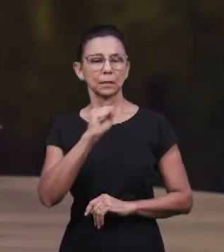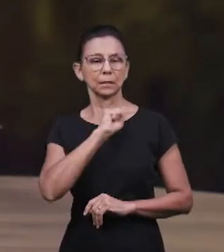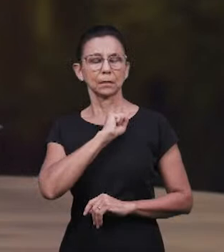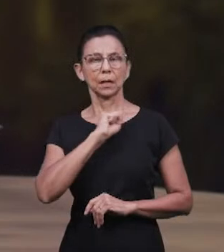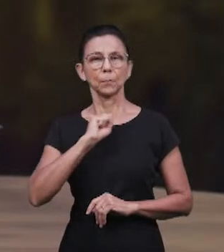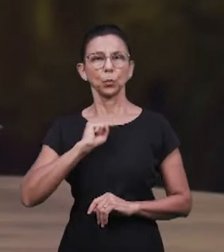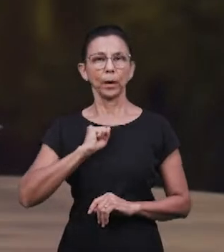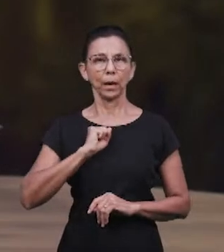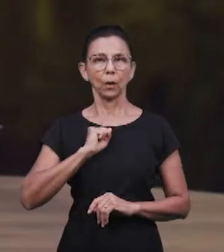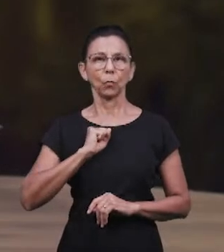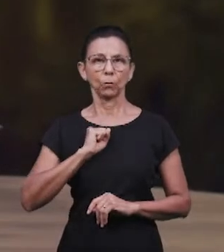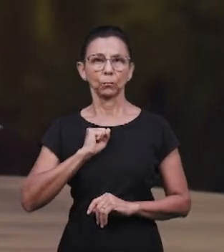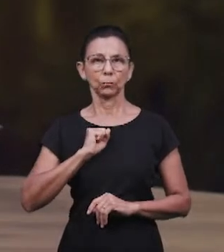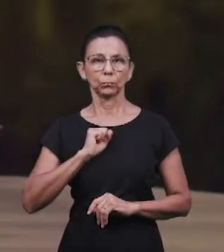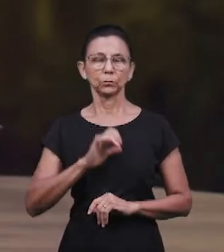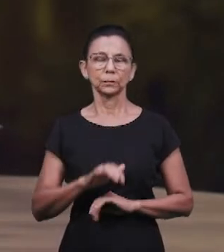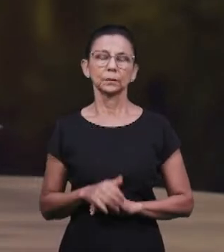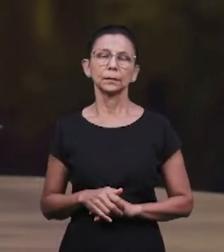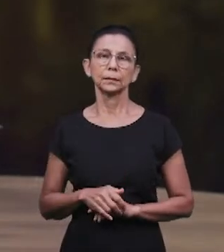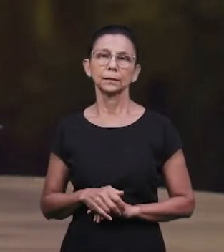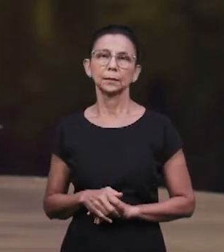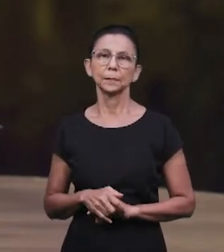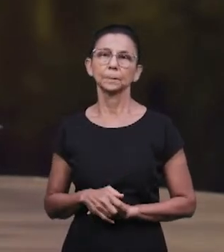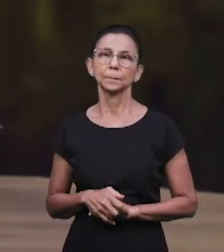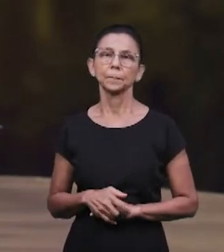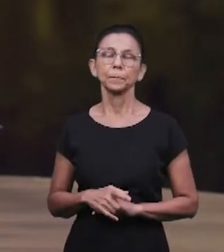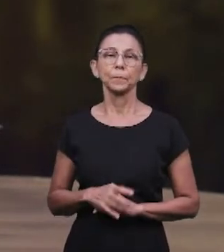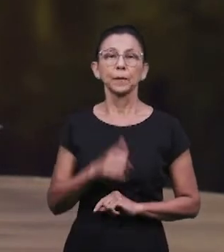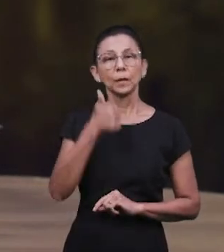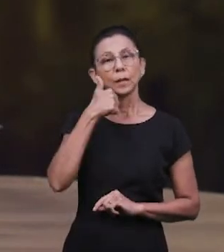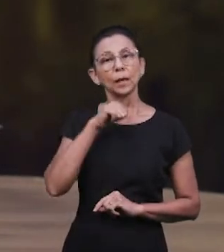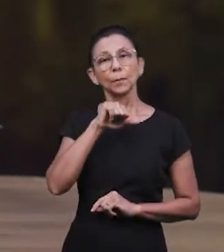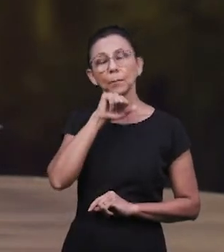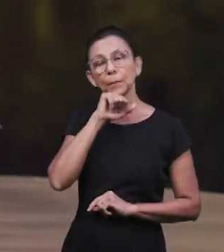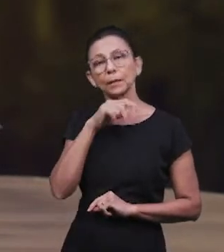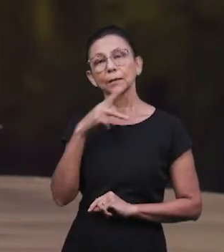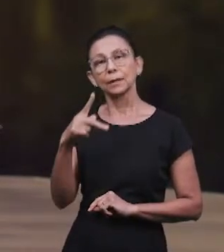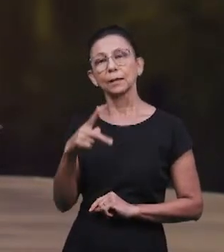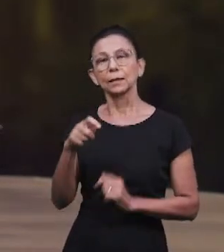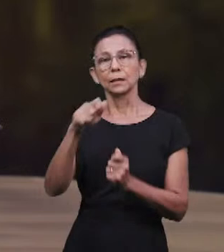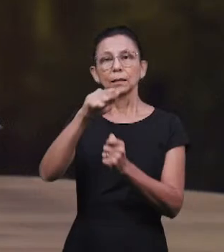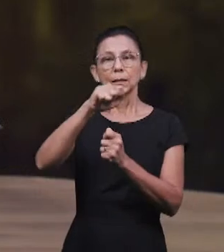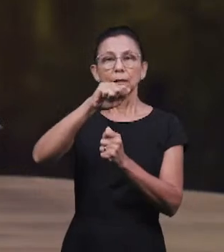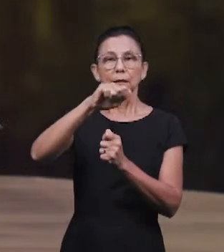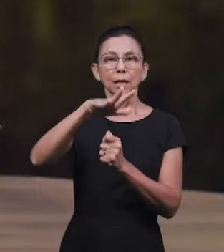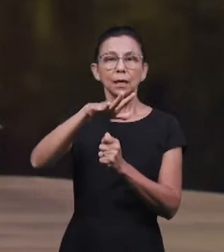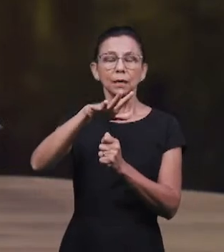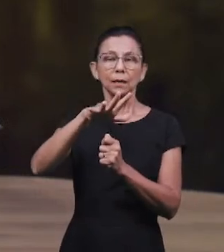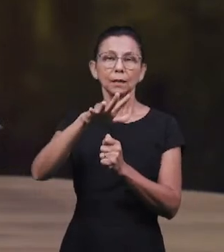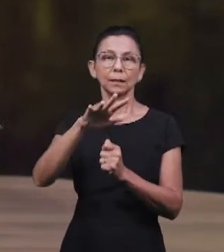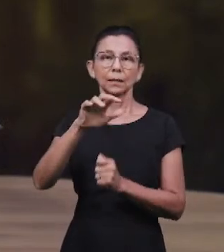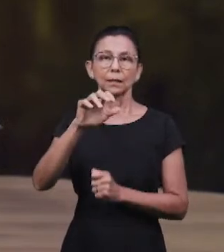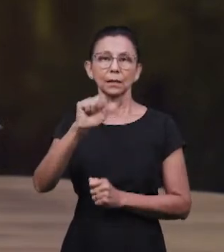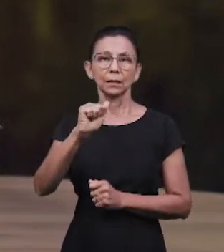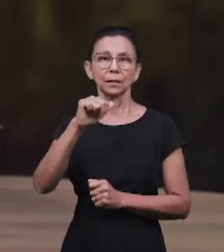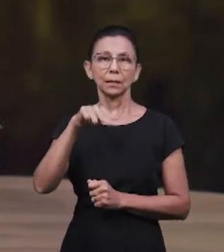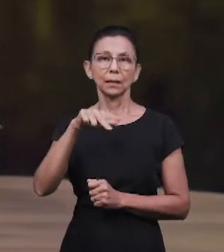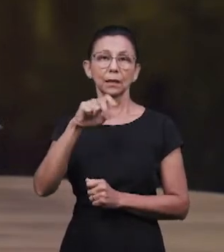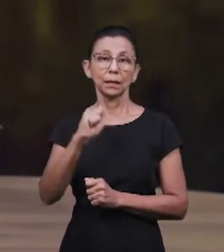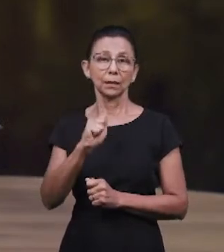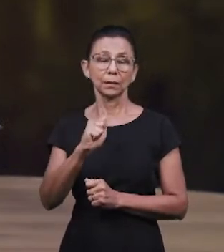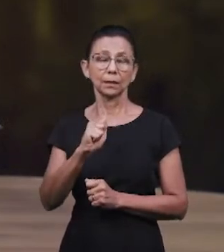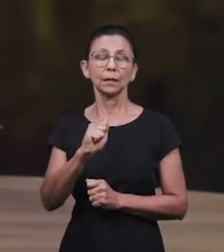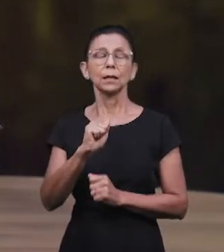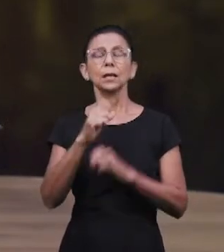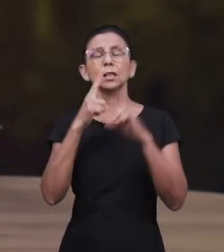Teve Ana como mãe, ela não tinha filhos. Ela orou, chorou, até